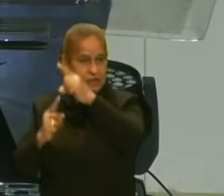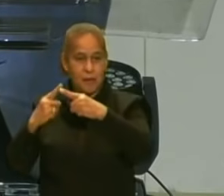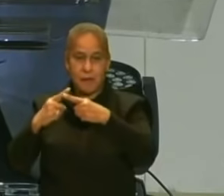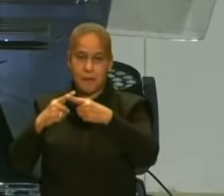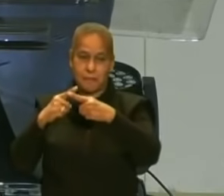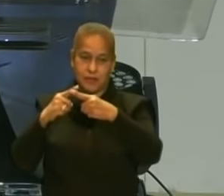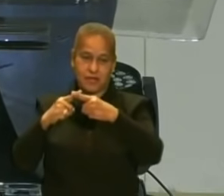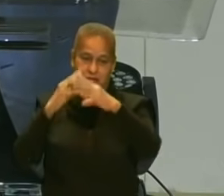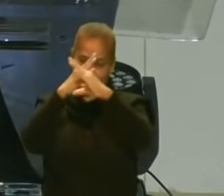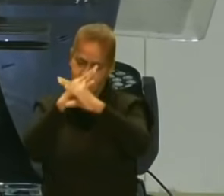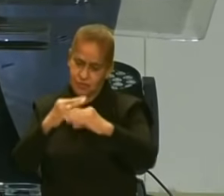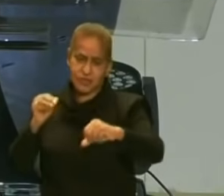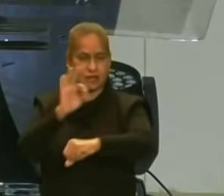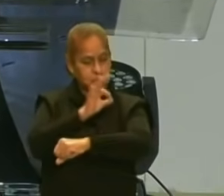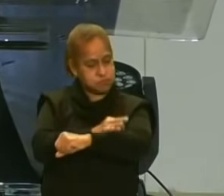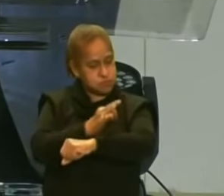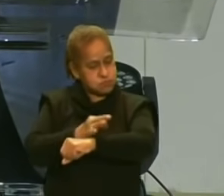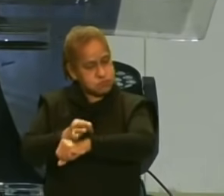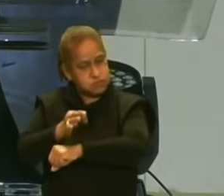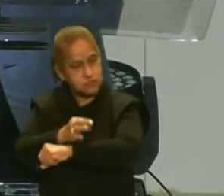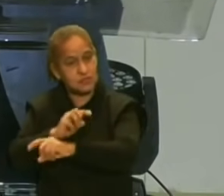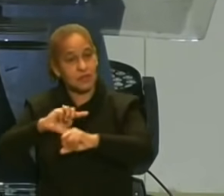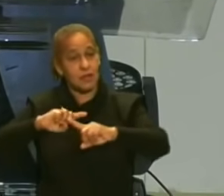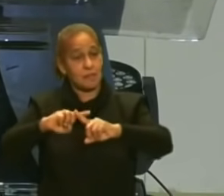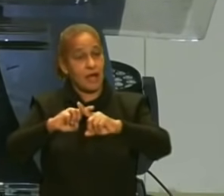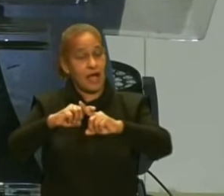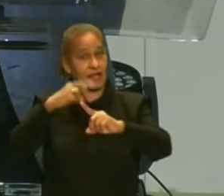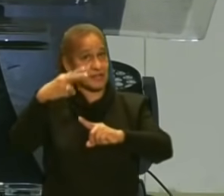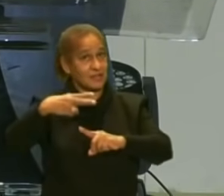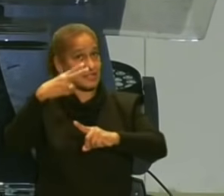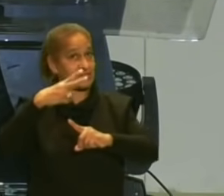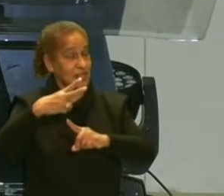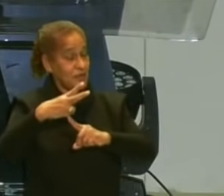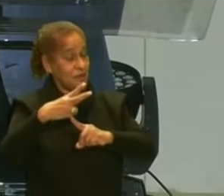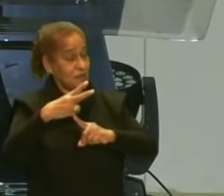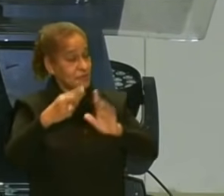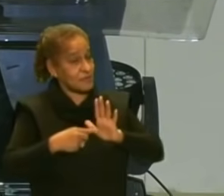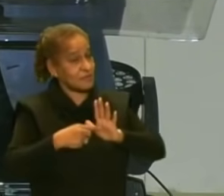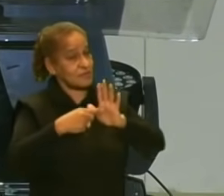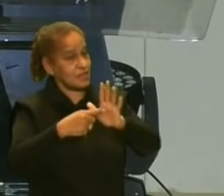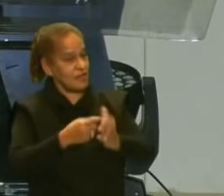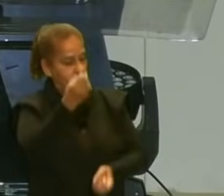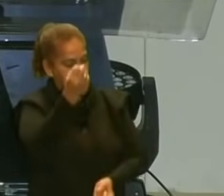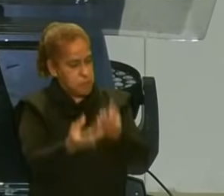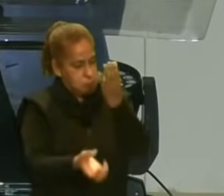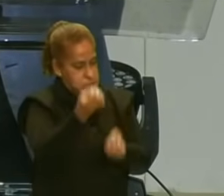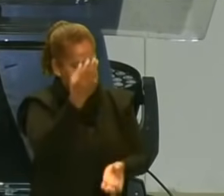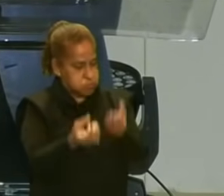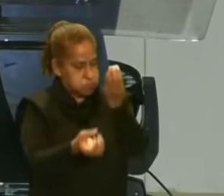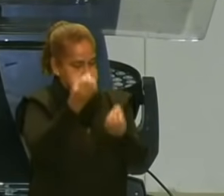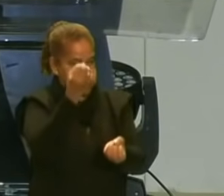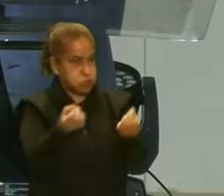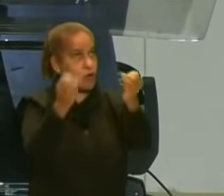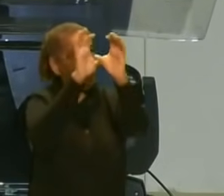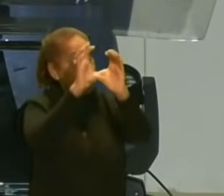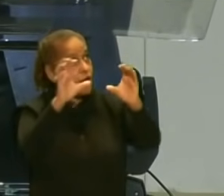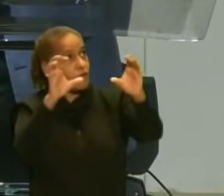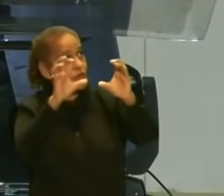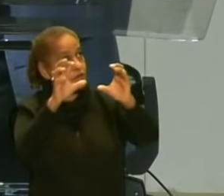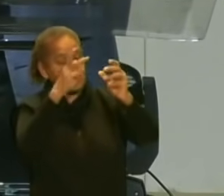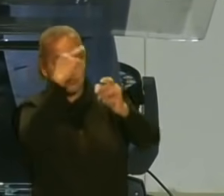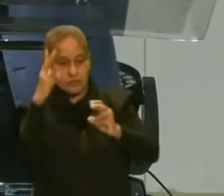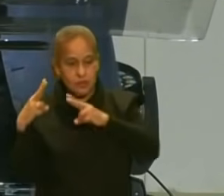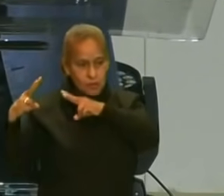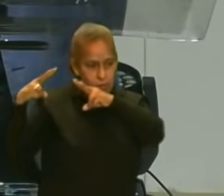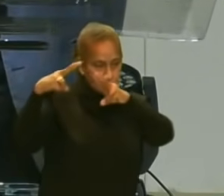E realizava grandes sinais, chegando a fazer descer fogo do céu à terra, à vista dos homens. E por causa dos sinais que